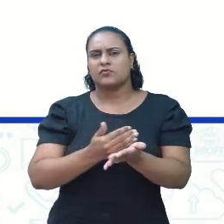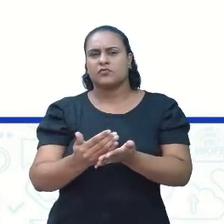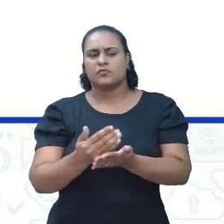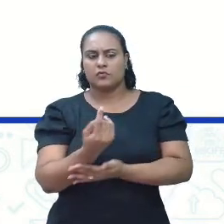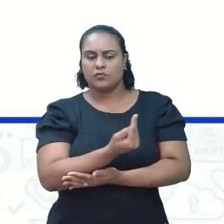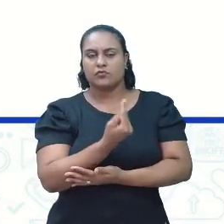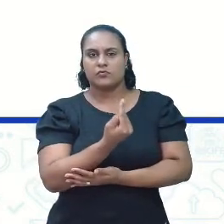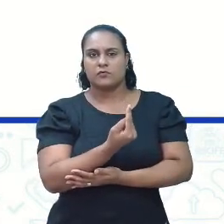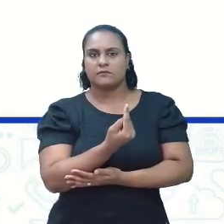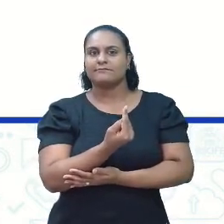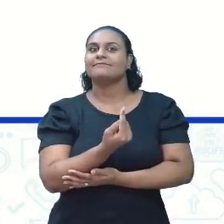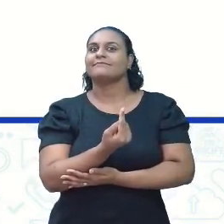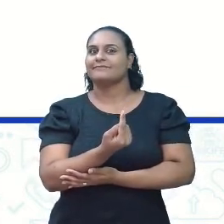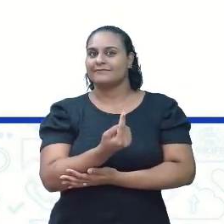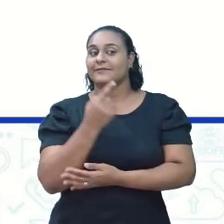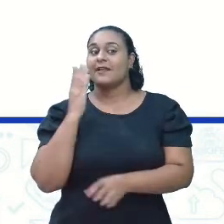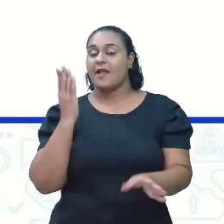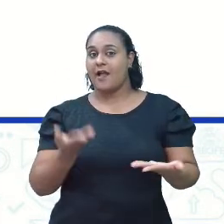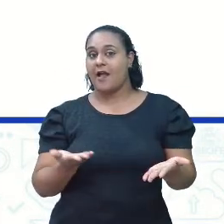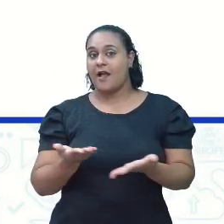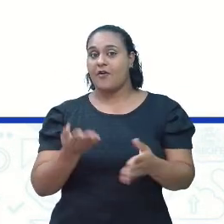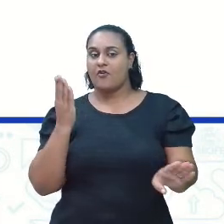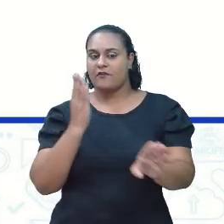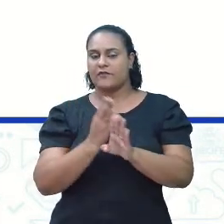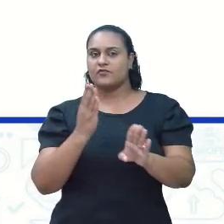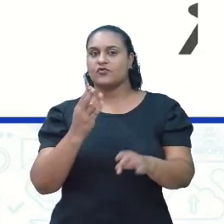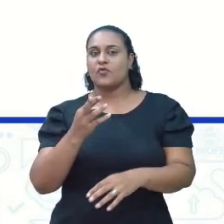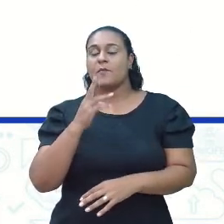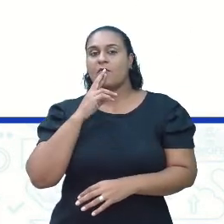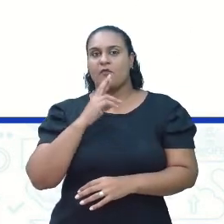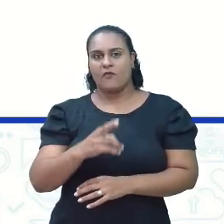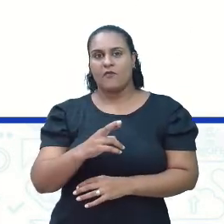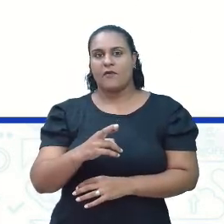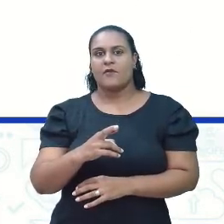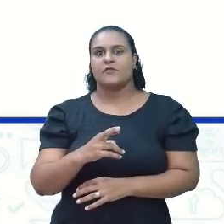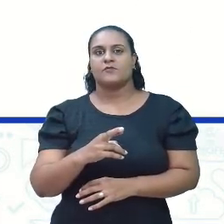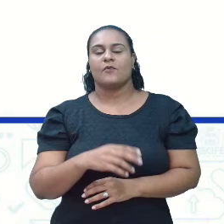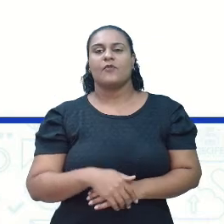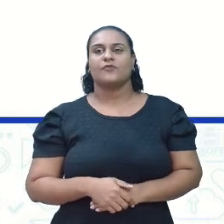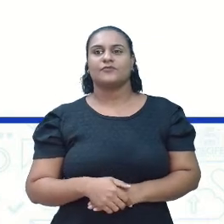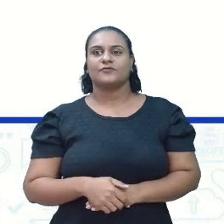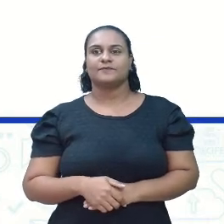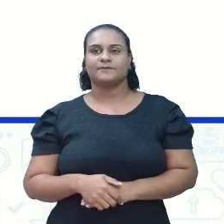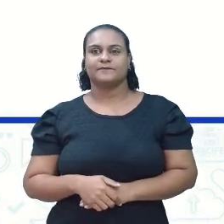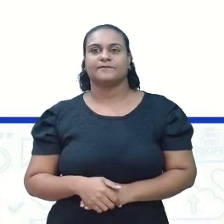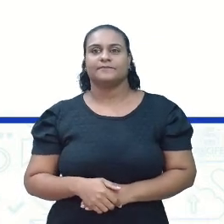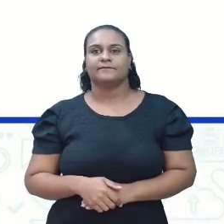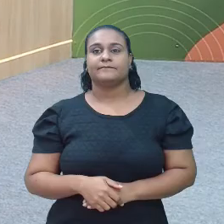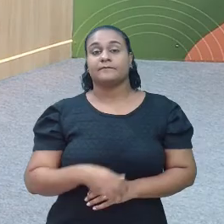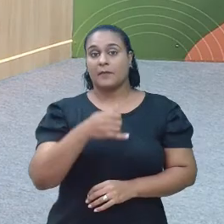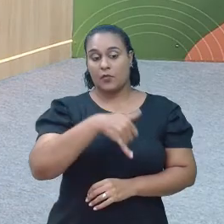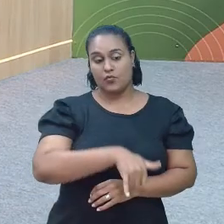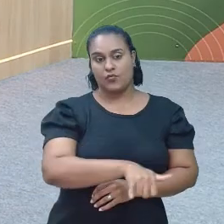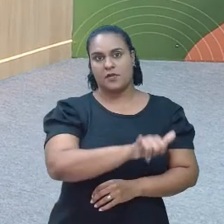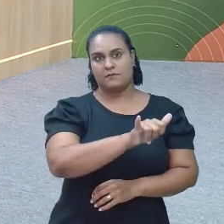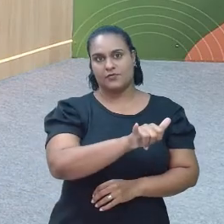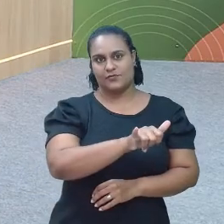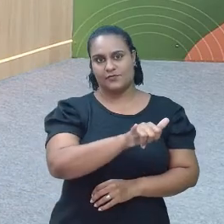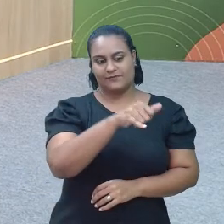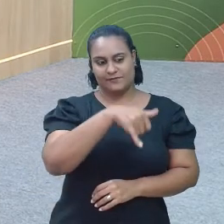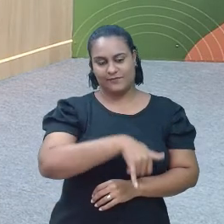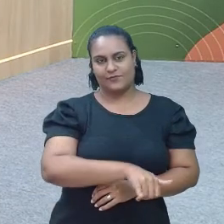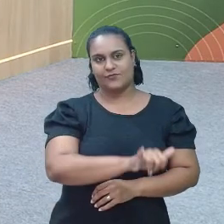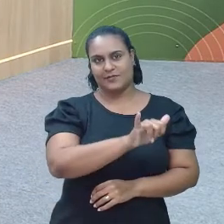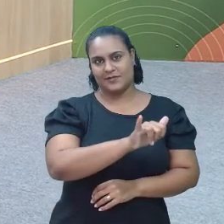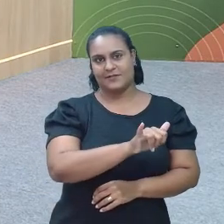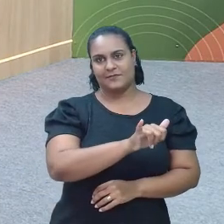isolei, e a partir daí eu descubro qual é o valor da outra informação desconhecida, no caso da outra letra que